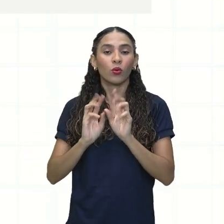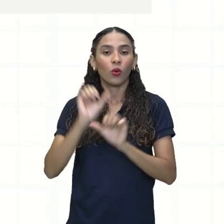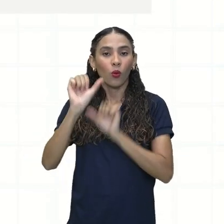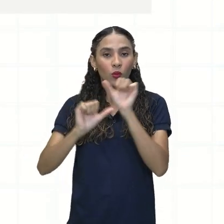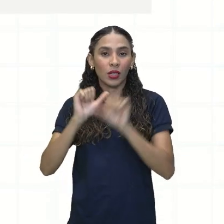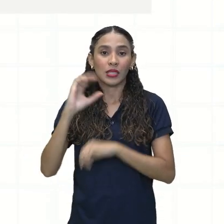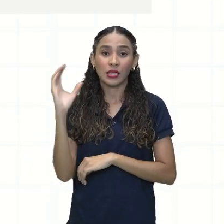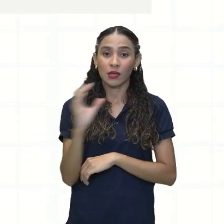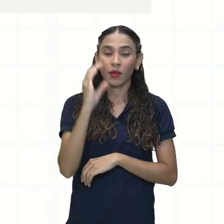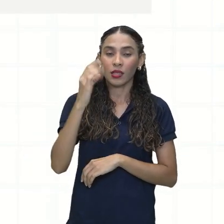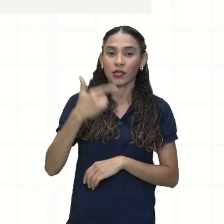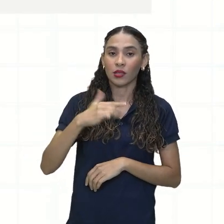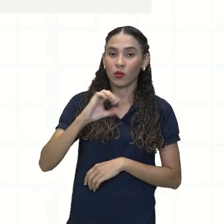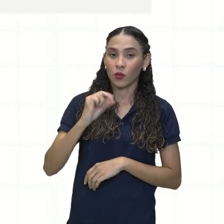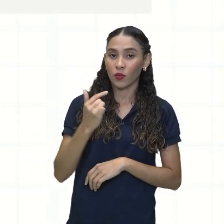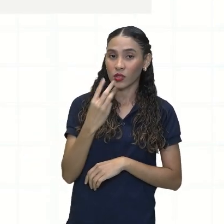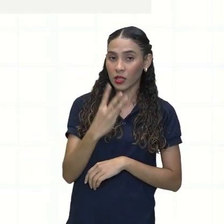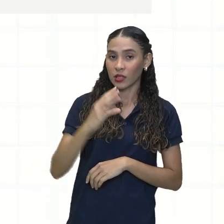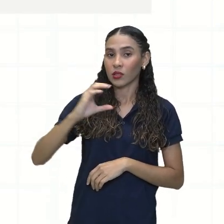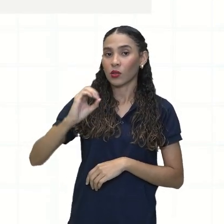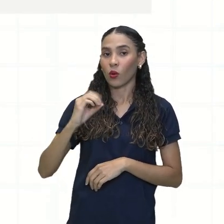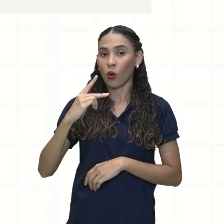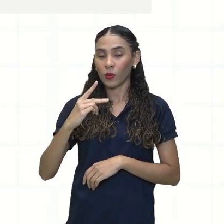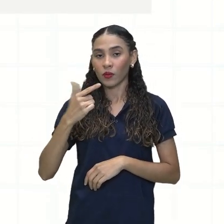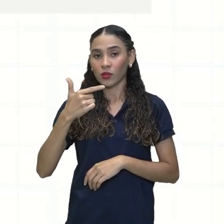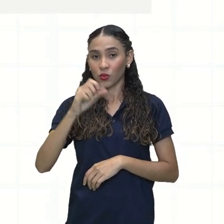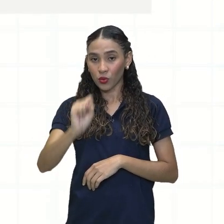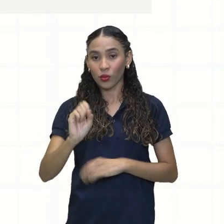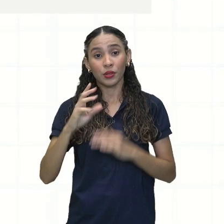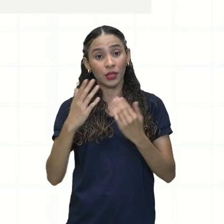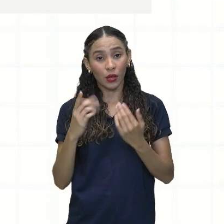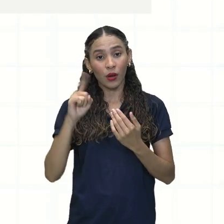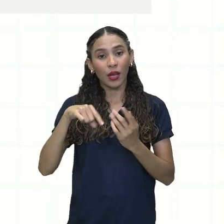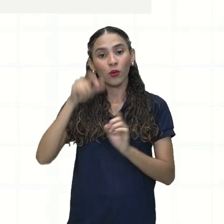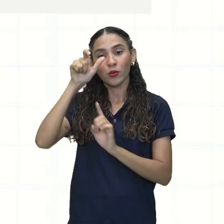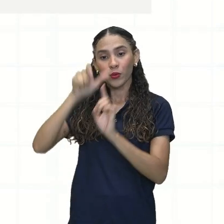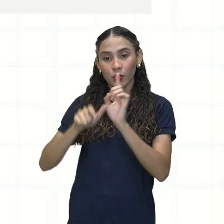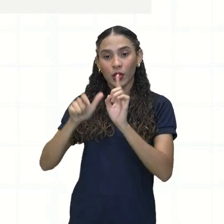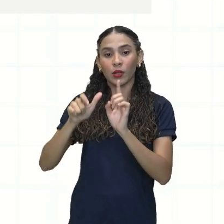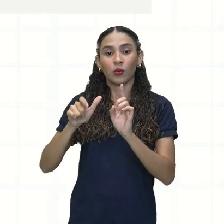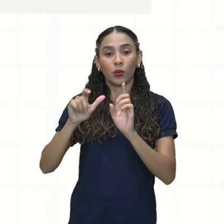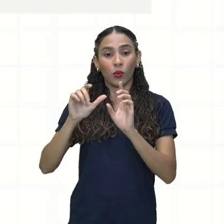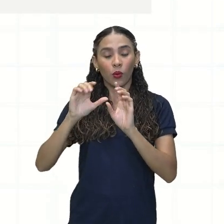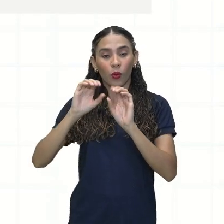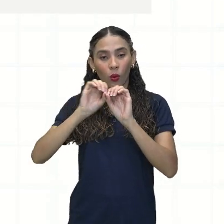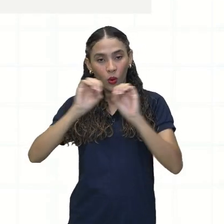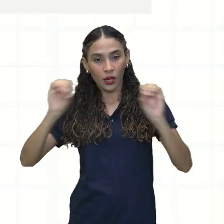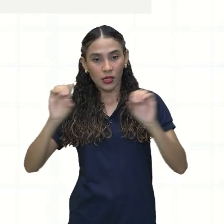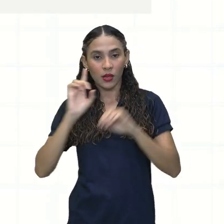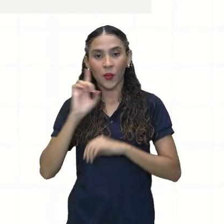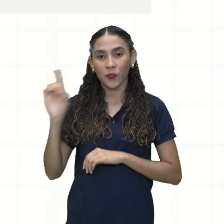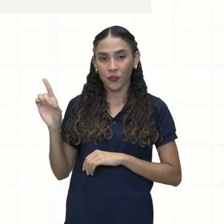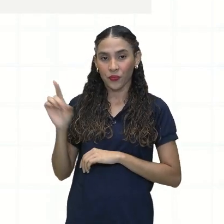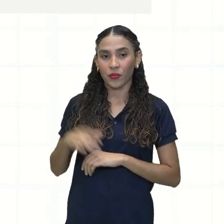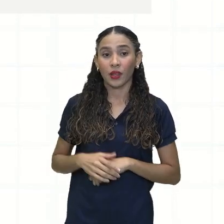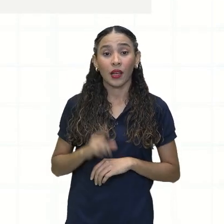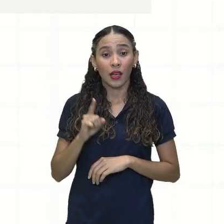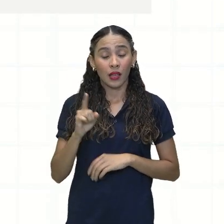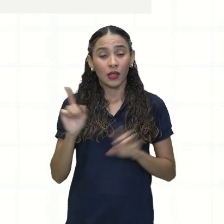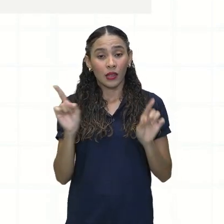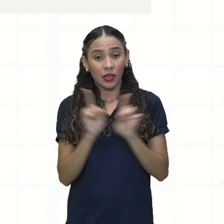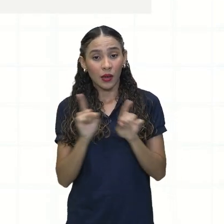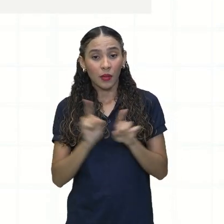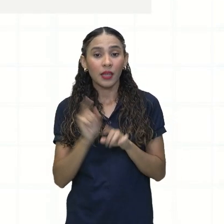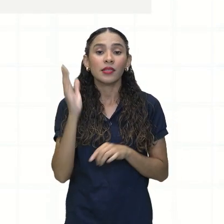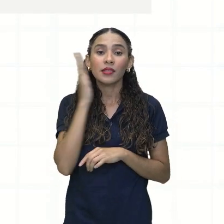Mudanças Climáticas de 2023, COP28. Então, este é o sujeito da minha oração. Eu já sei